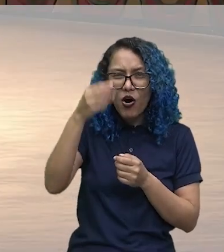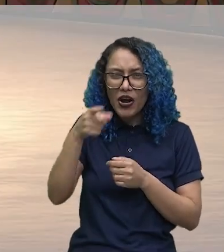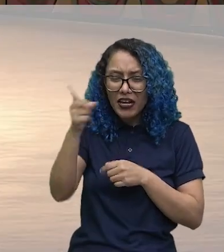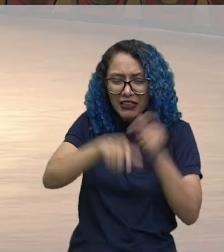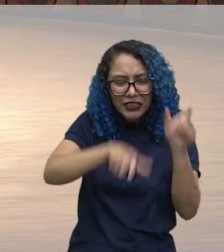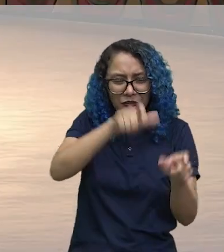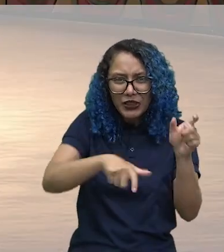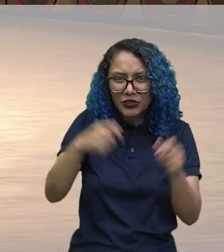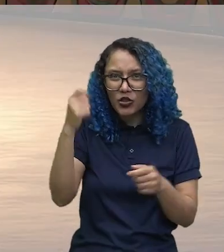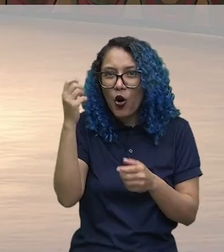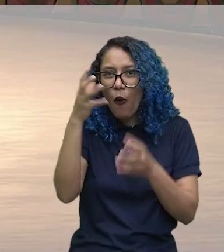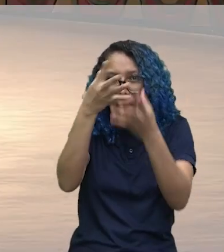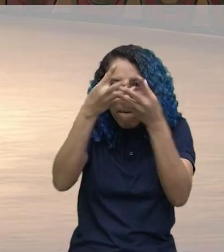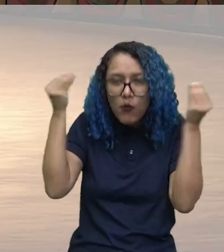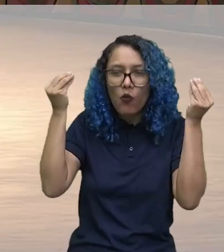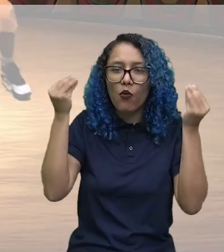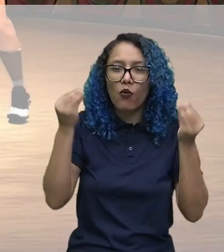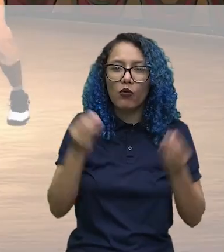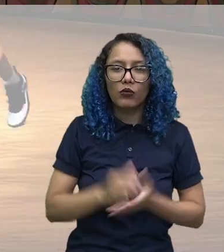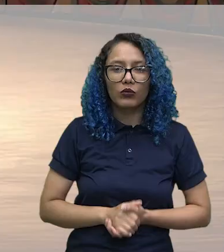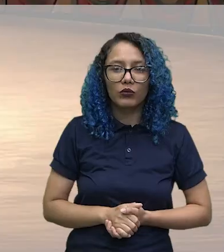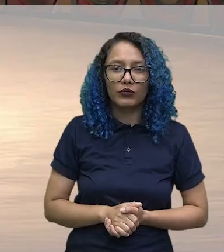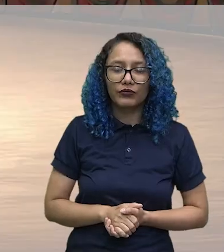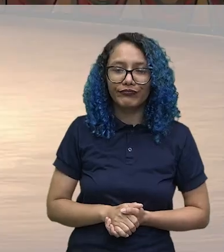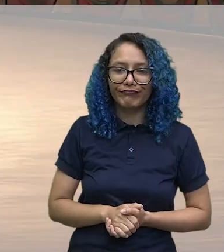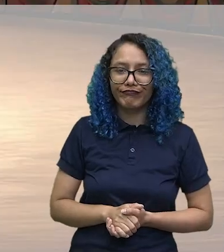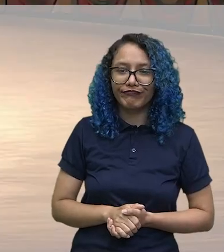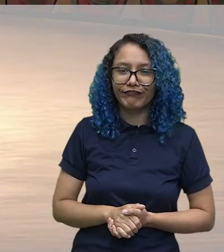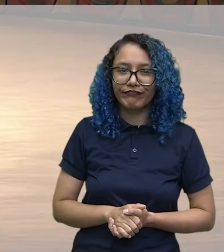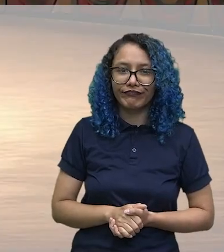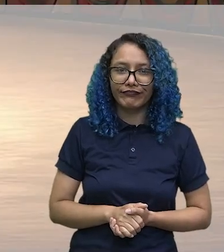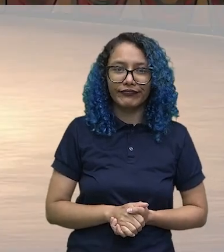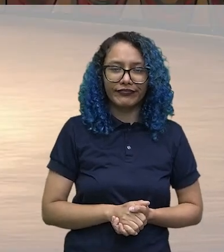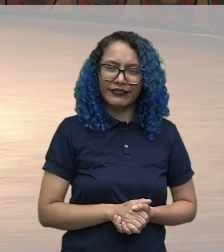memória das pessoas?